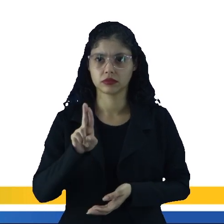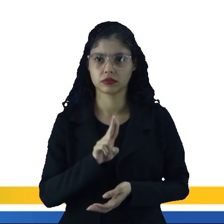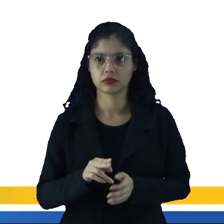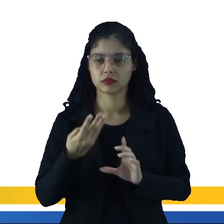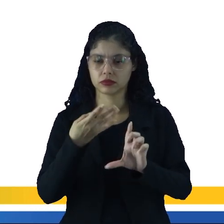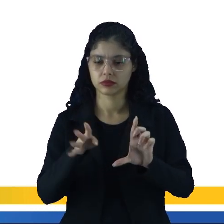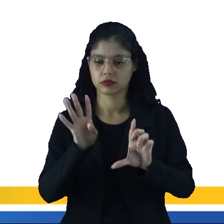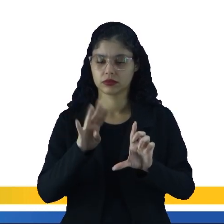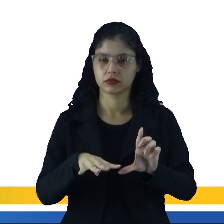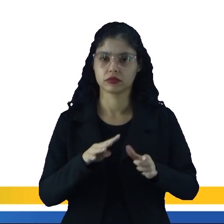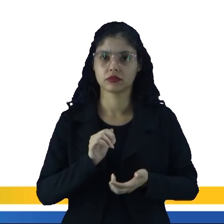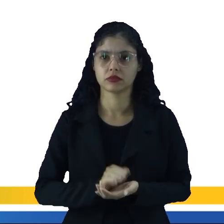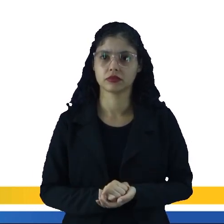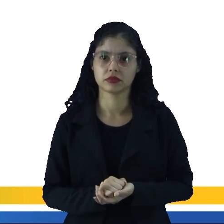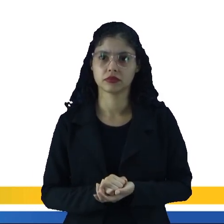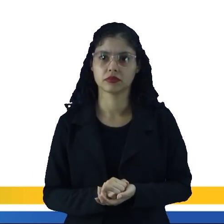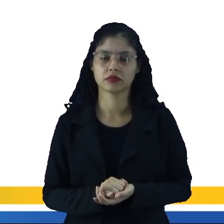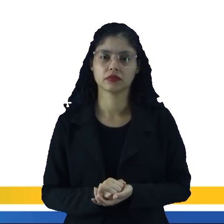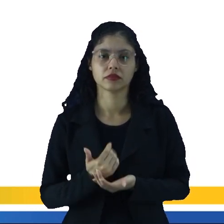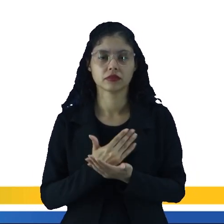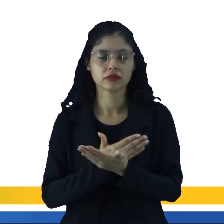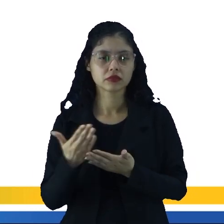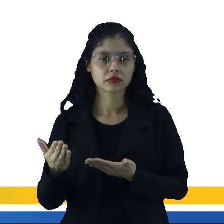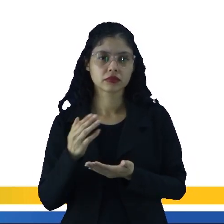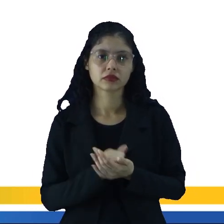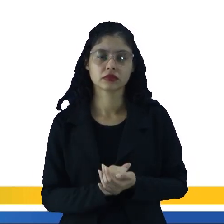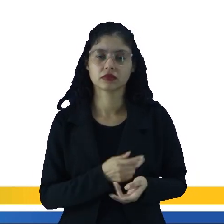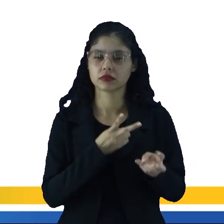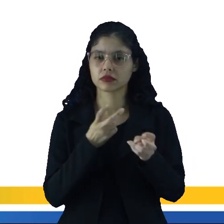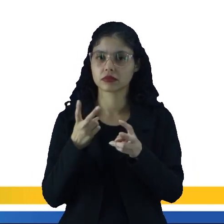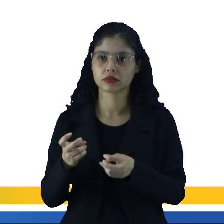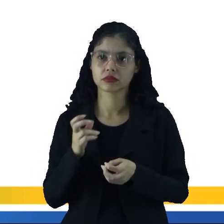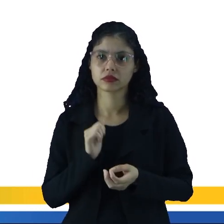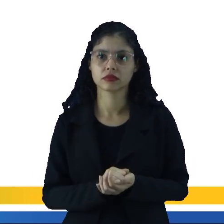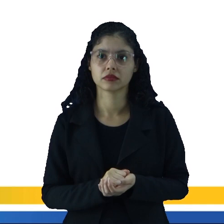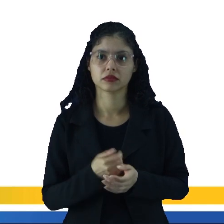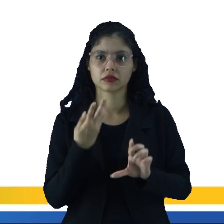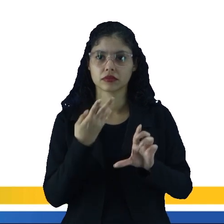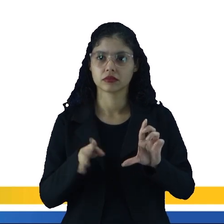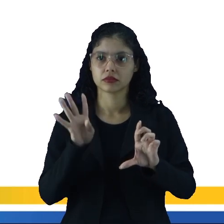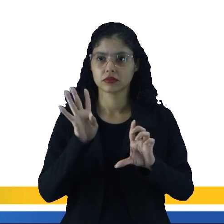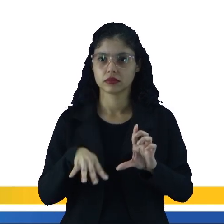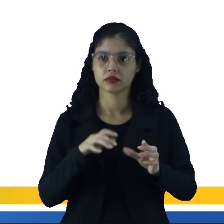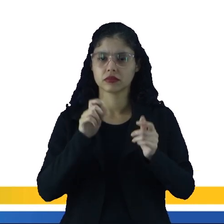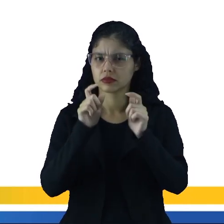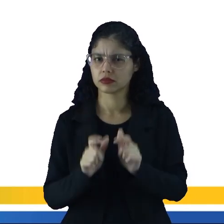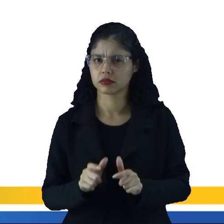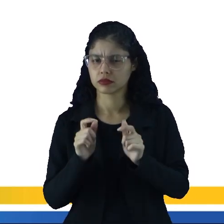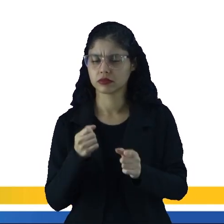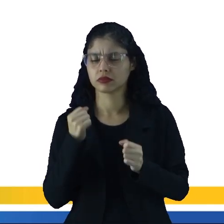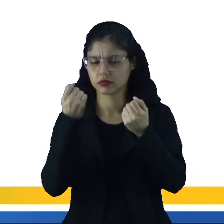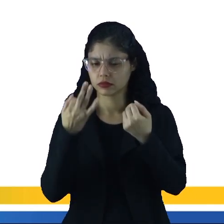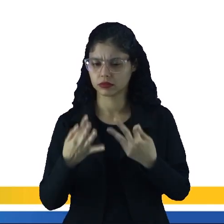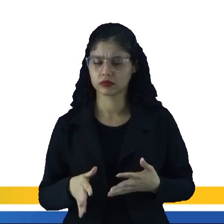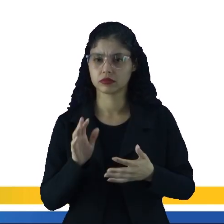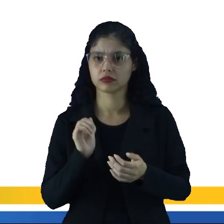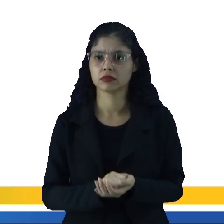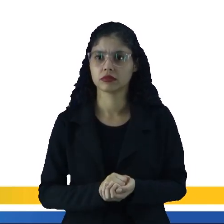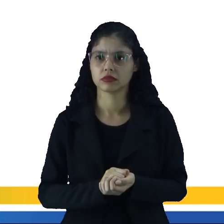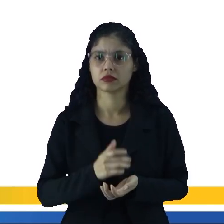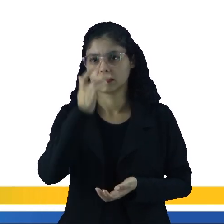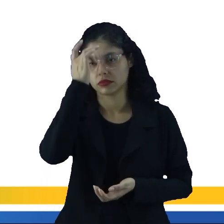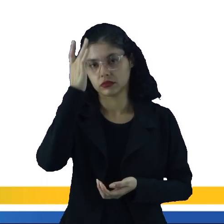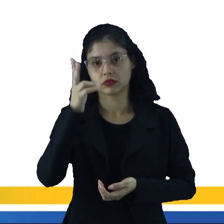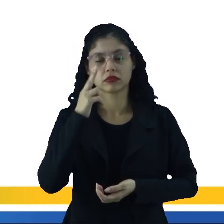simples tabela. Para começar, vamos observar pela tabela onde a explicação fica